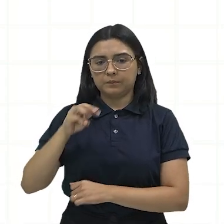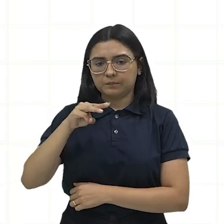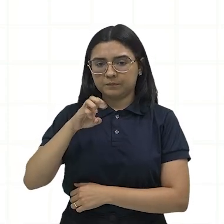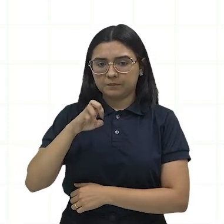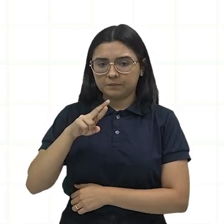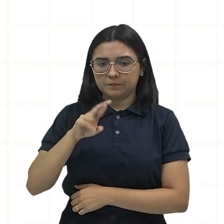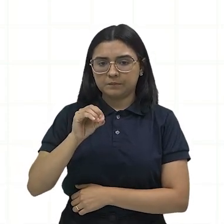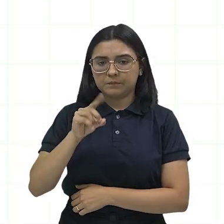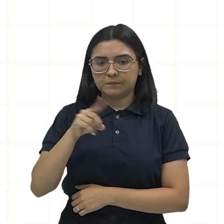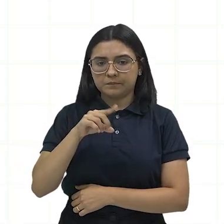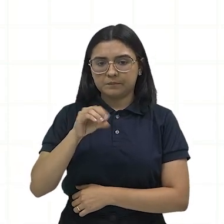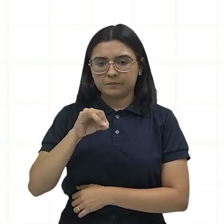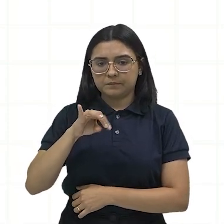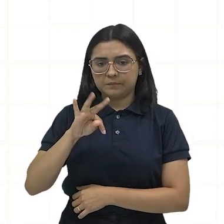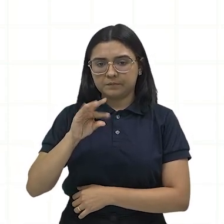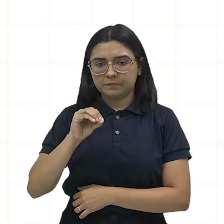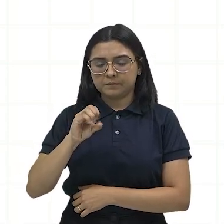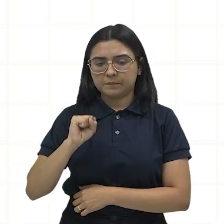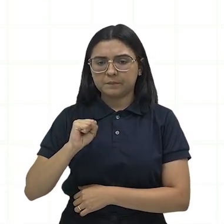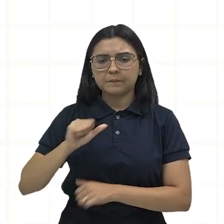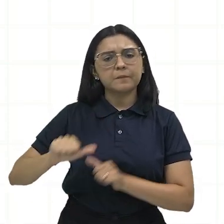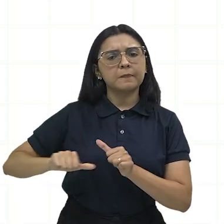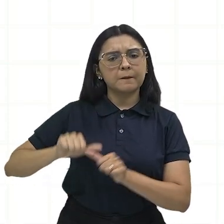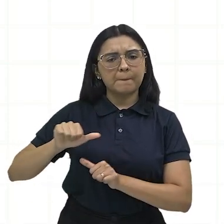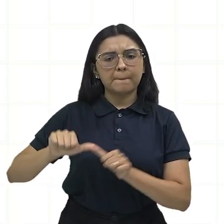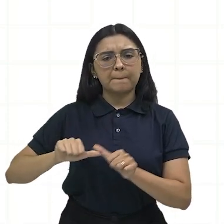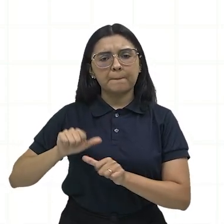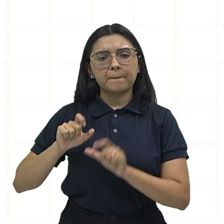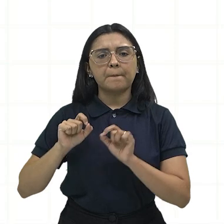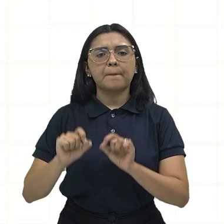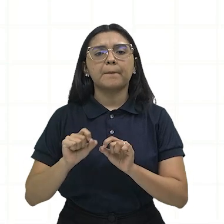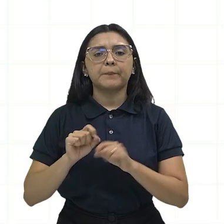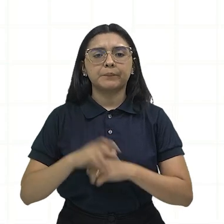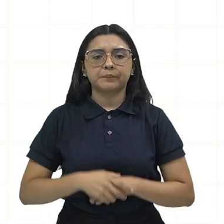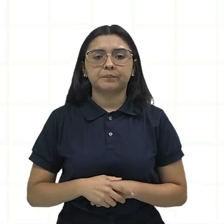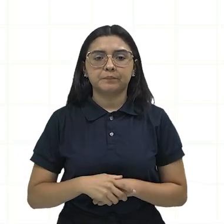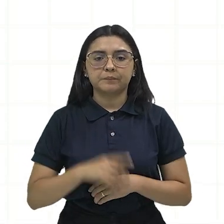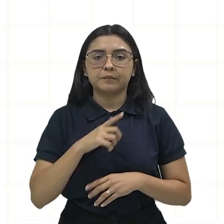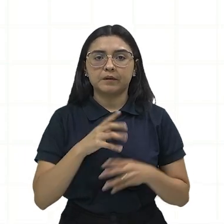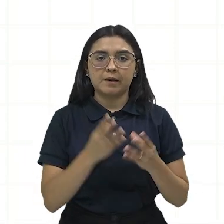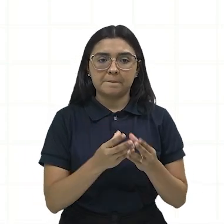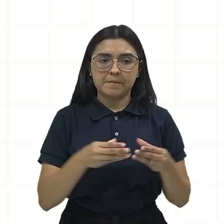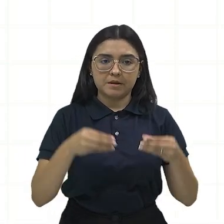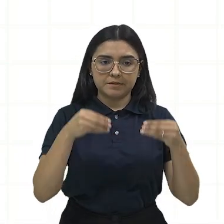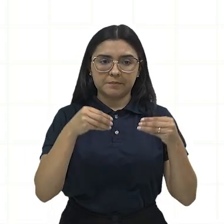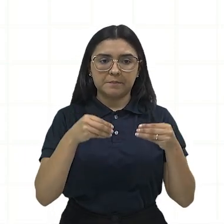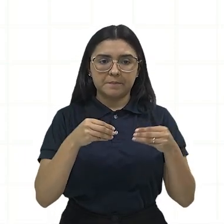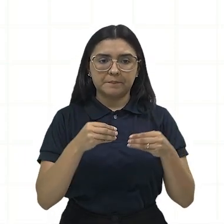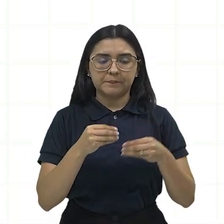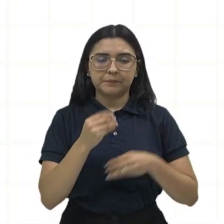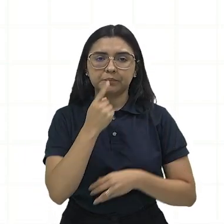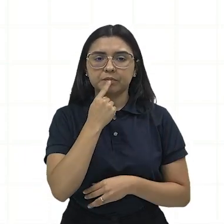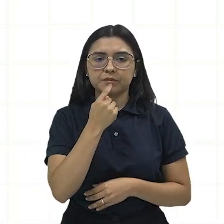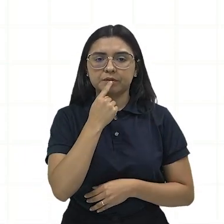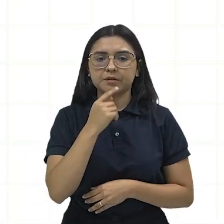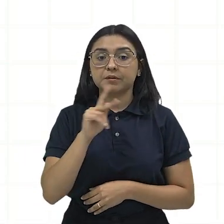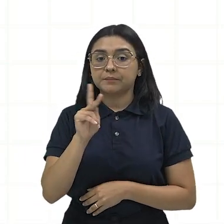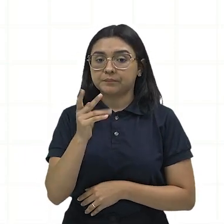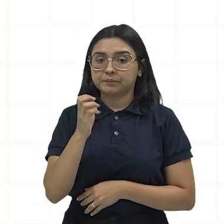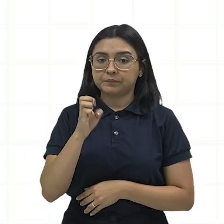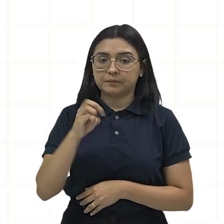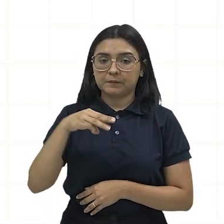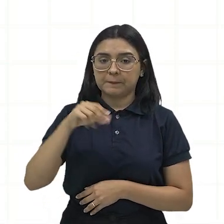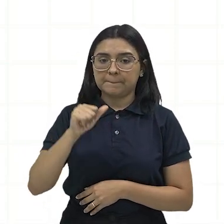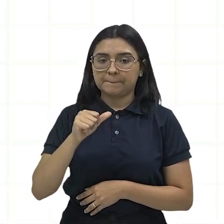merozoítos, e esses merozoítos, eles vão atacar quem? A hemácia. Quem é a hemácia, gente? É a